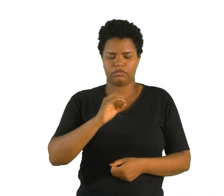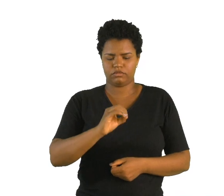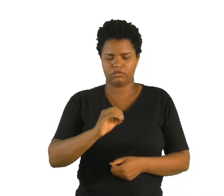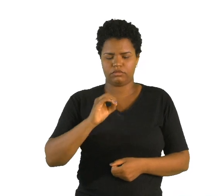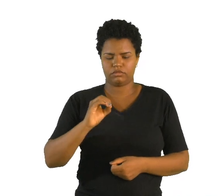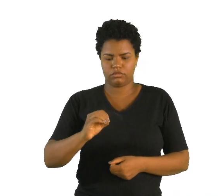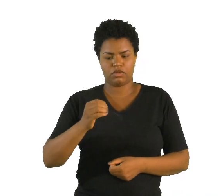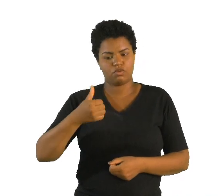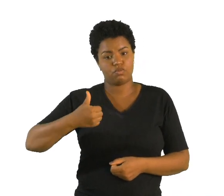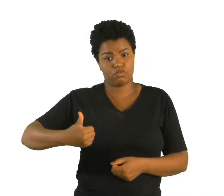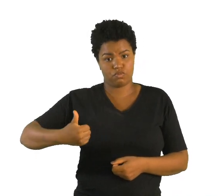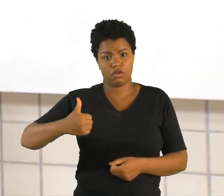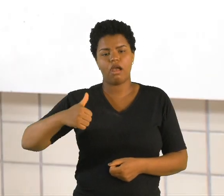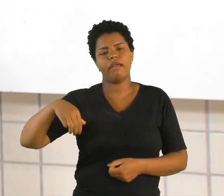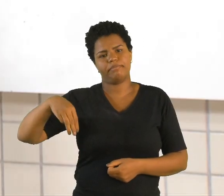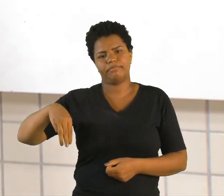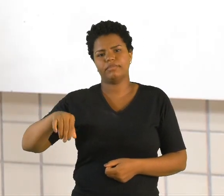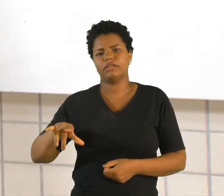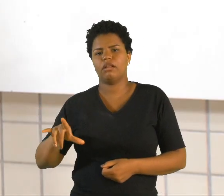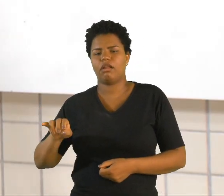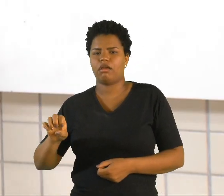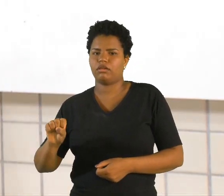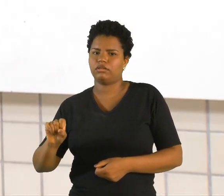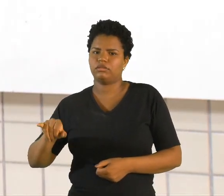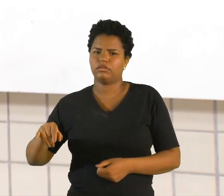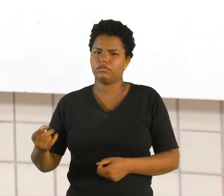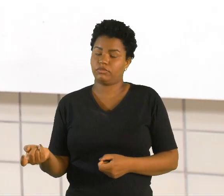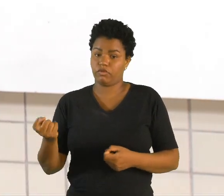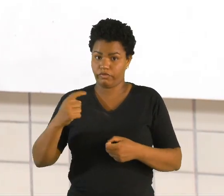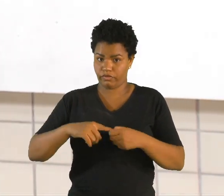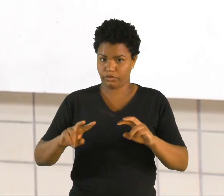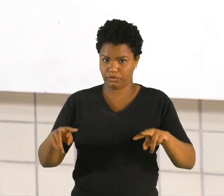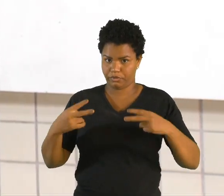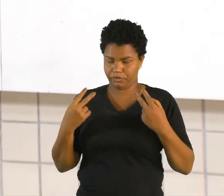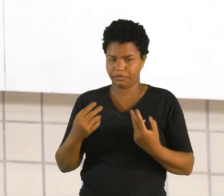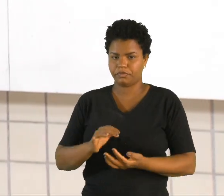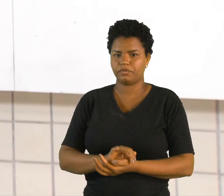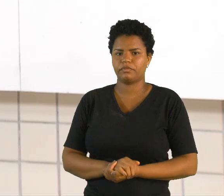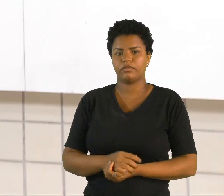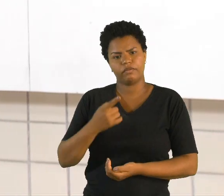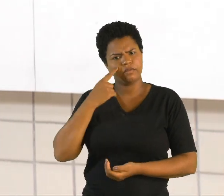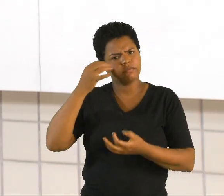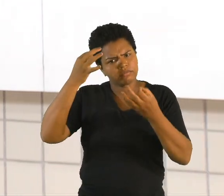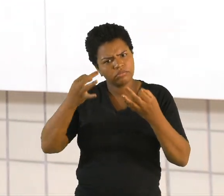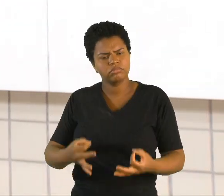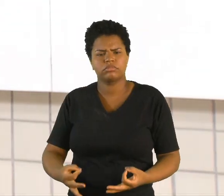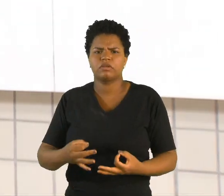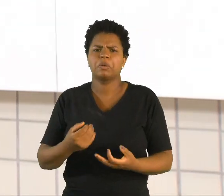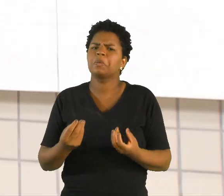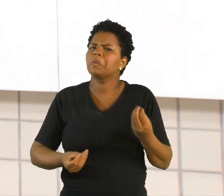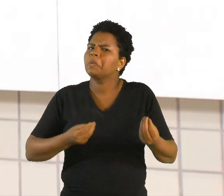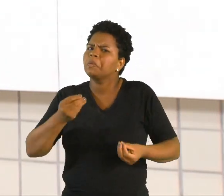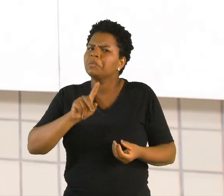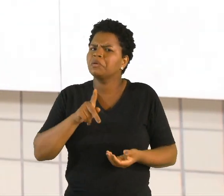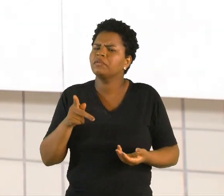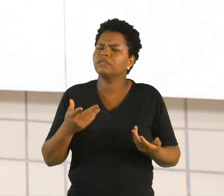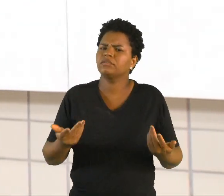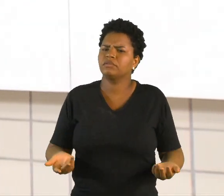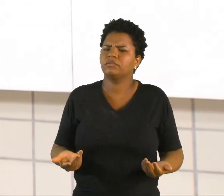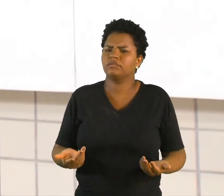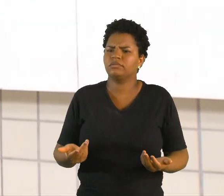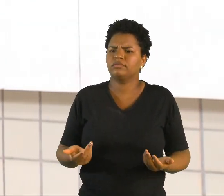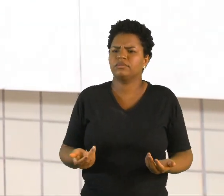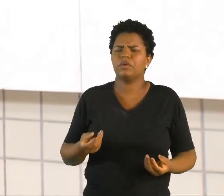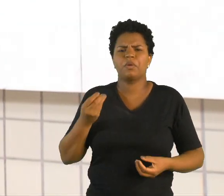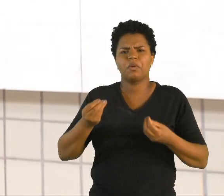0,001, eu tenho um milésimo. Pessoal, volta aqui para mim. Vamos ver isso direito. Como é, professora? Como é